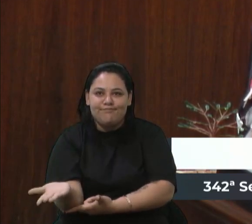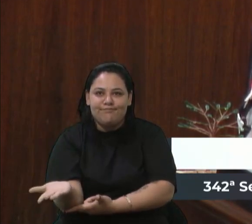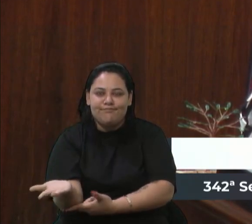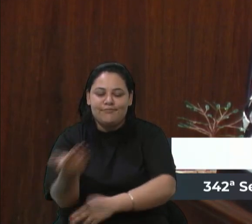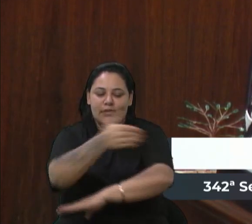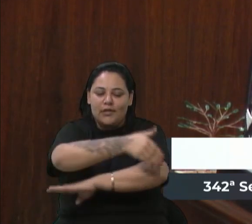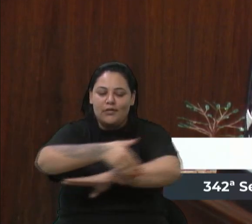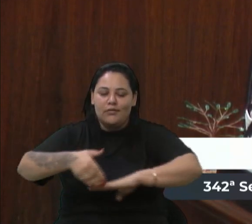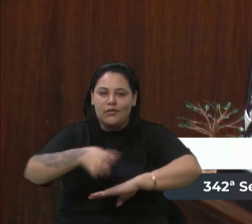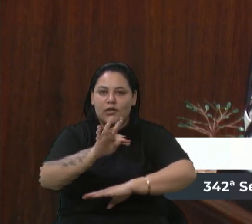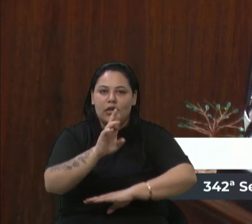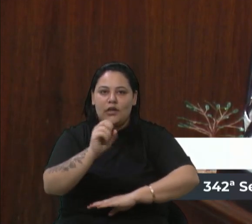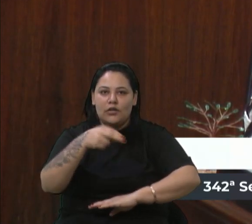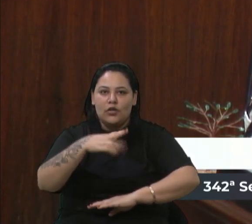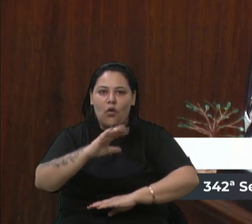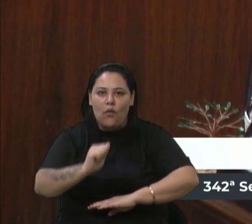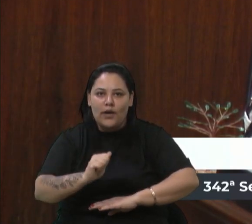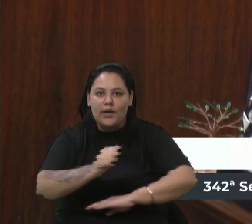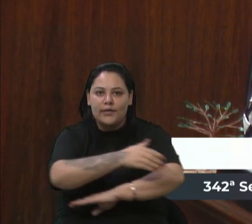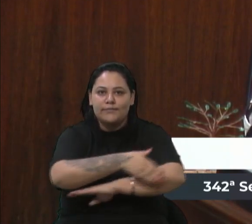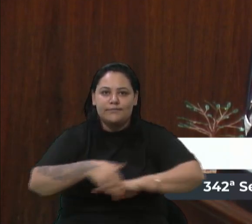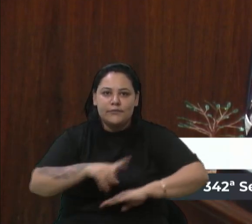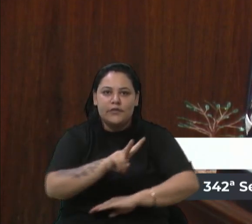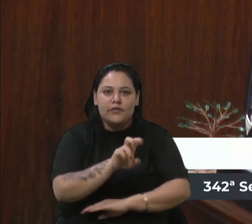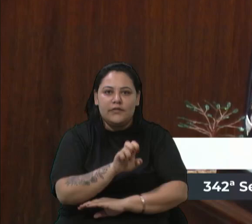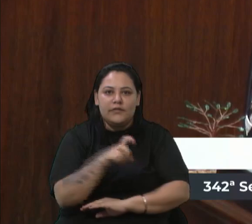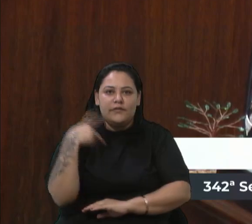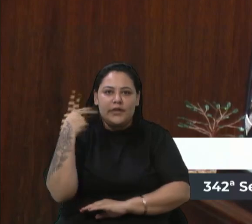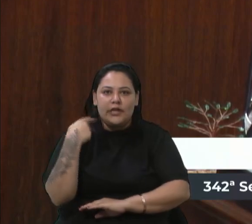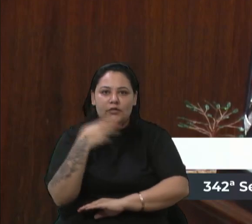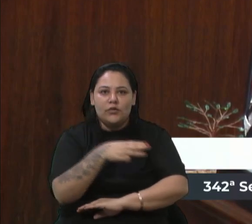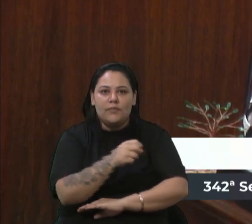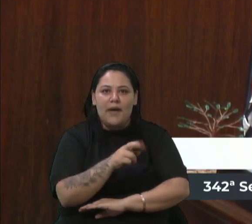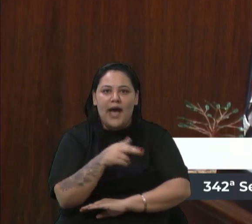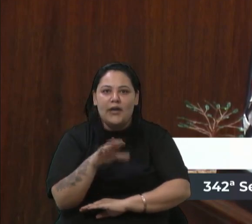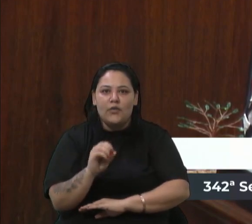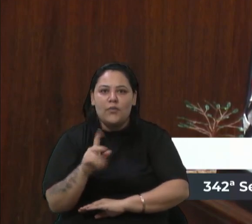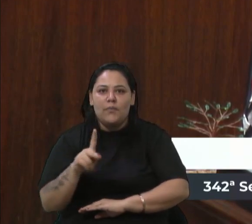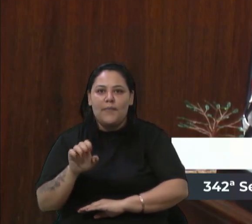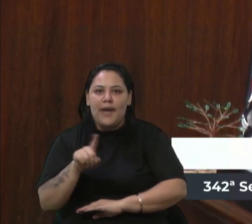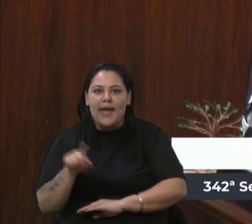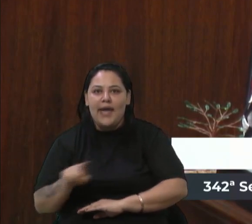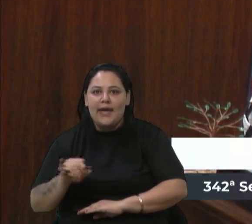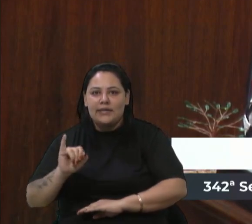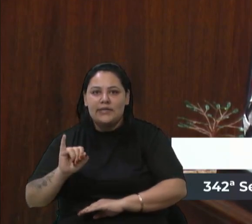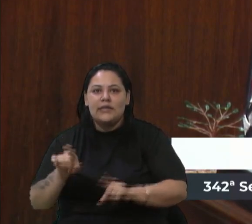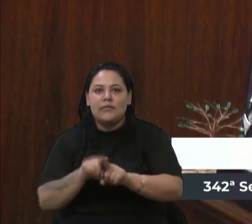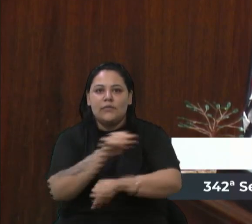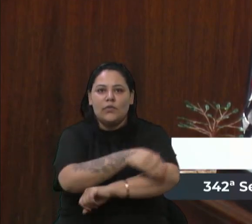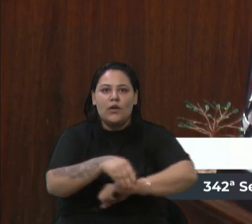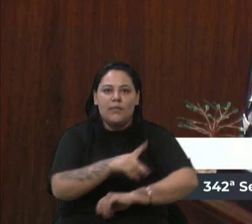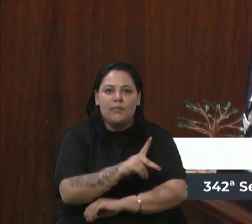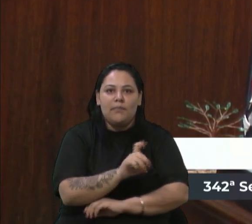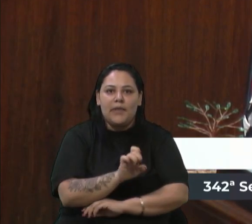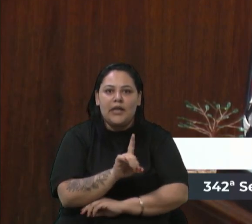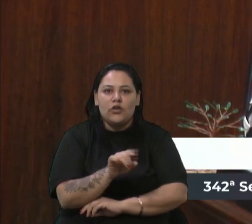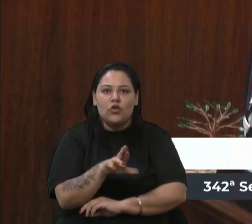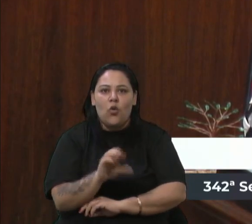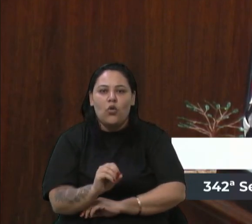Tronca, na Vereador Mauro Pesce, naquela Pedro Tomasi, ali também,